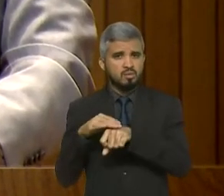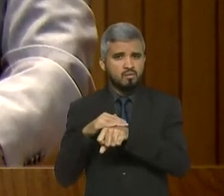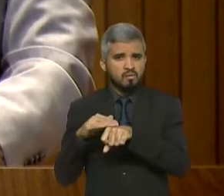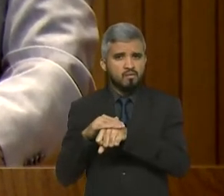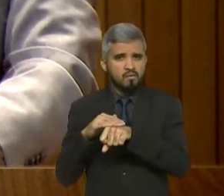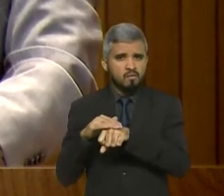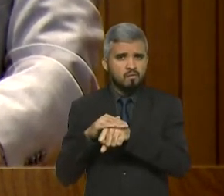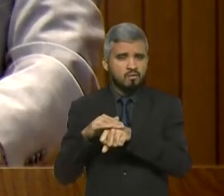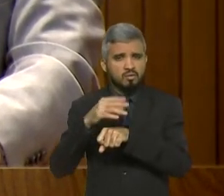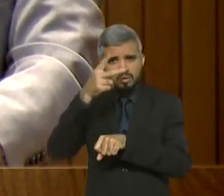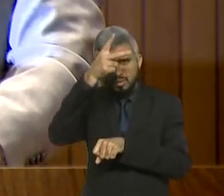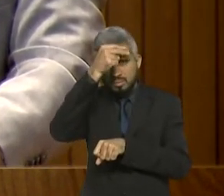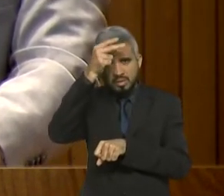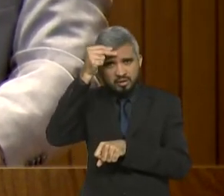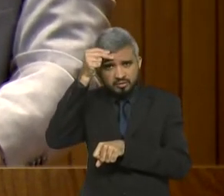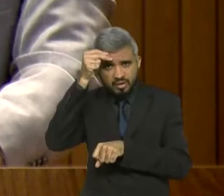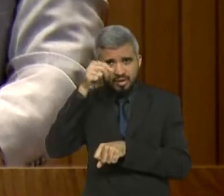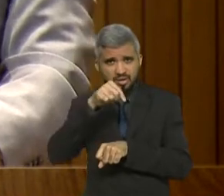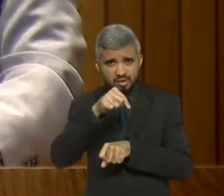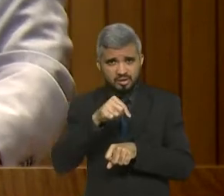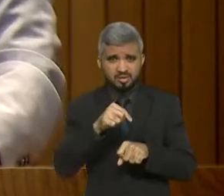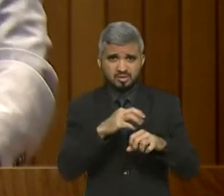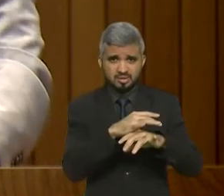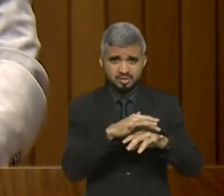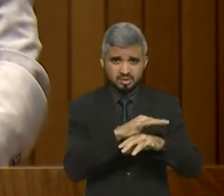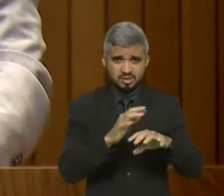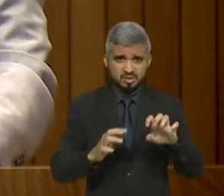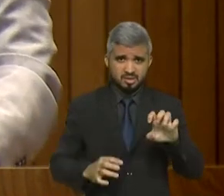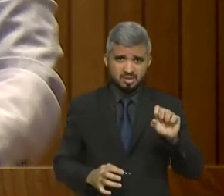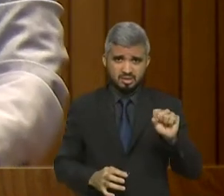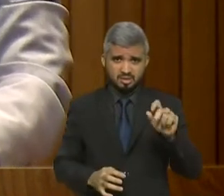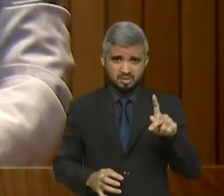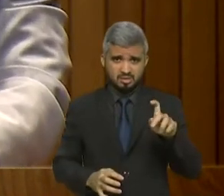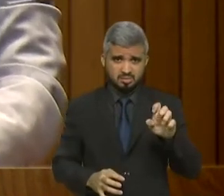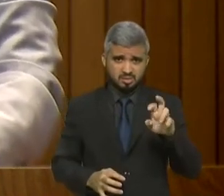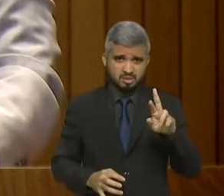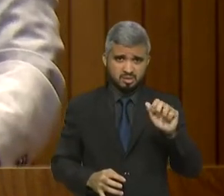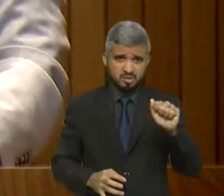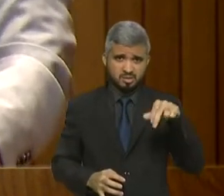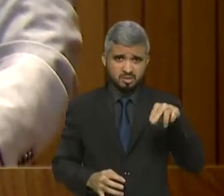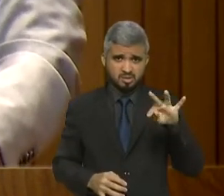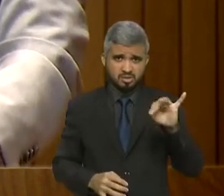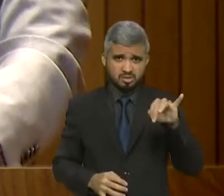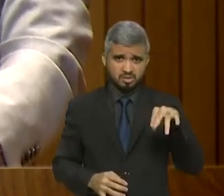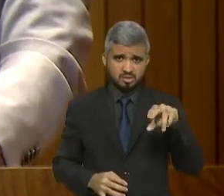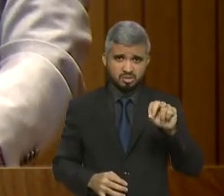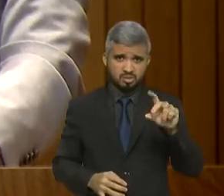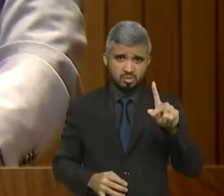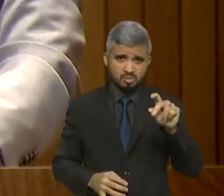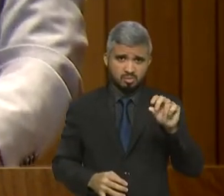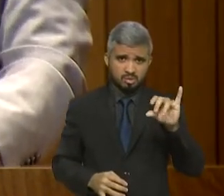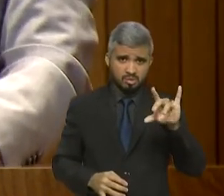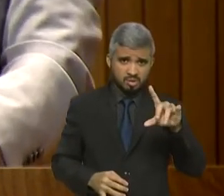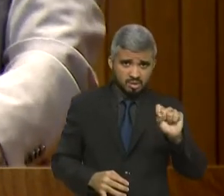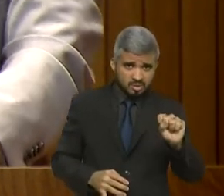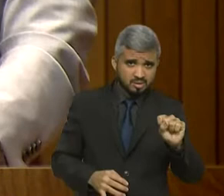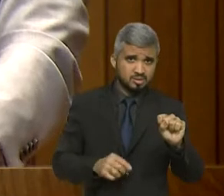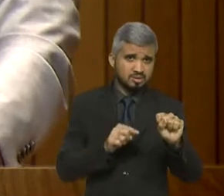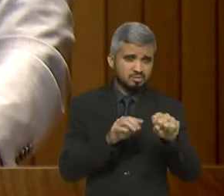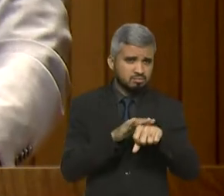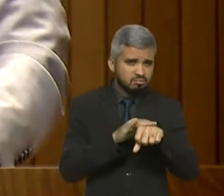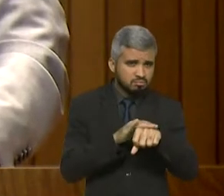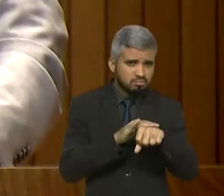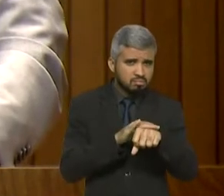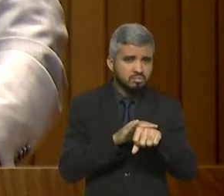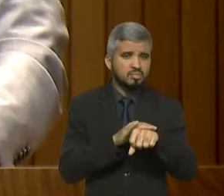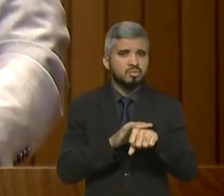Esperantinópolis, muito preocupado, porque está realmente havendo uma operação tapa-buraco naquele trecho, são mais ou menos